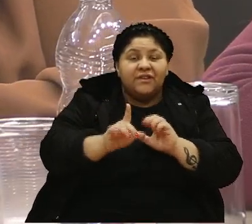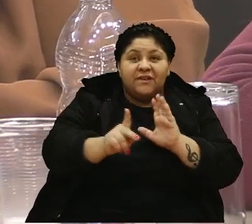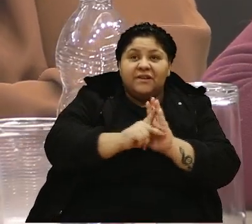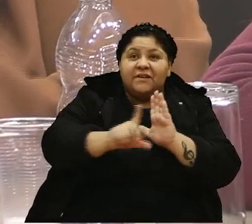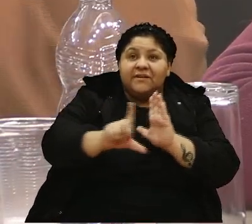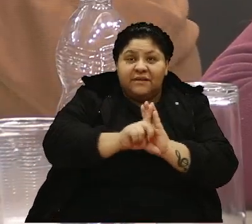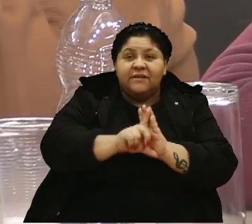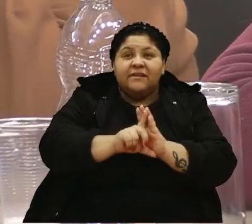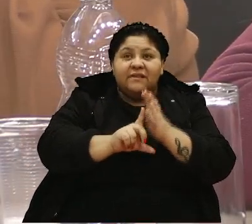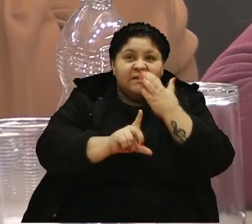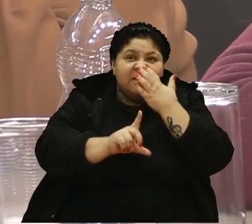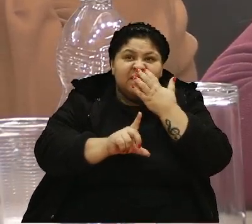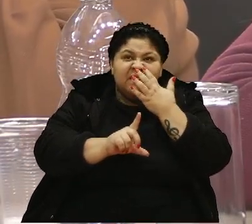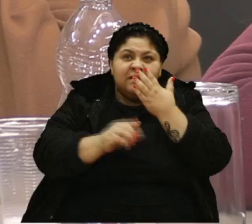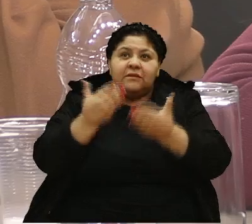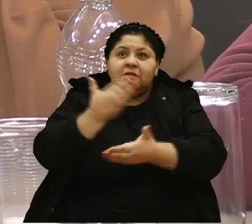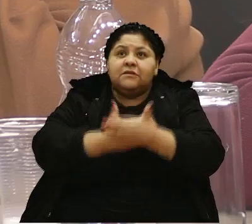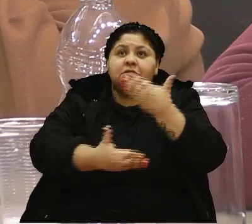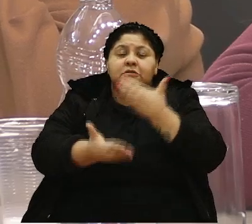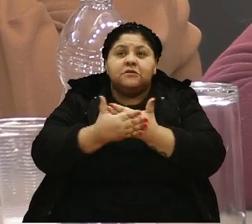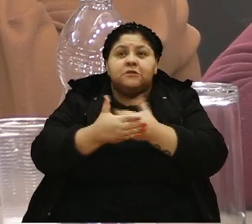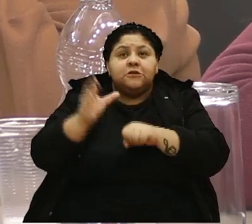de leis, eram todos pareceres